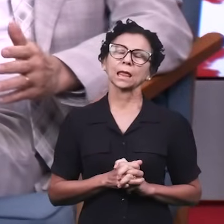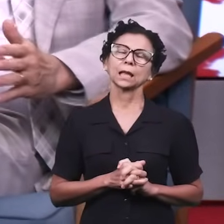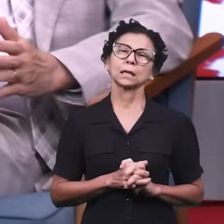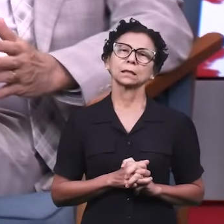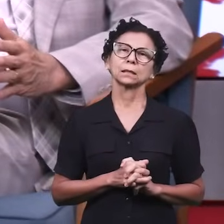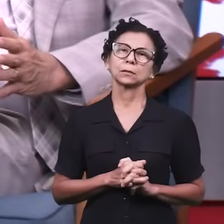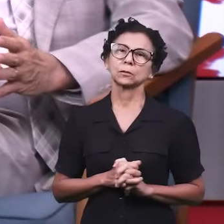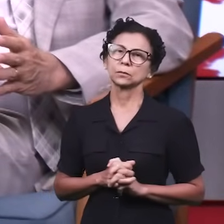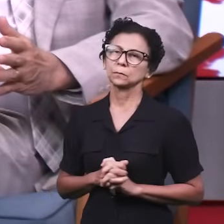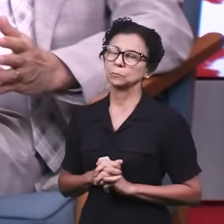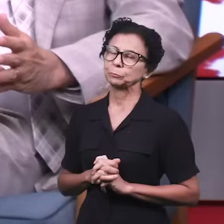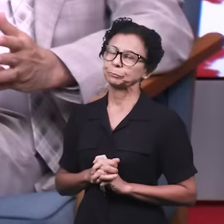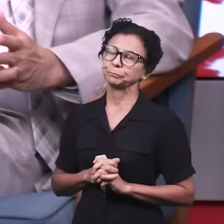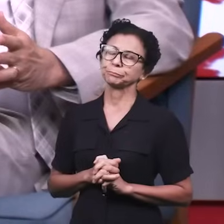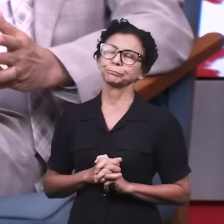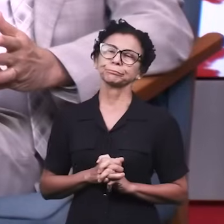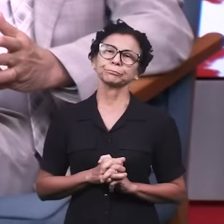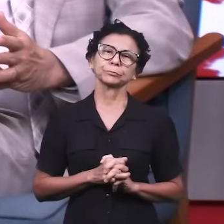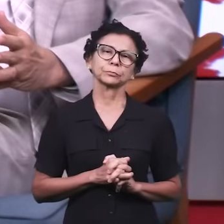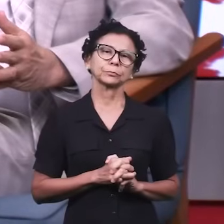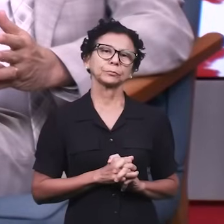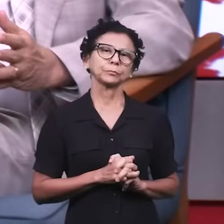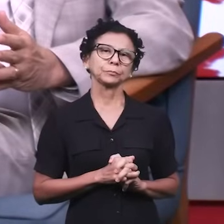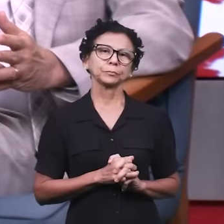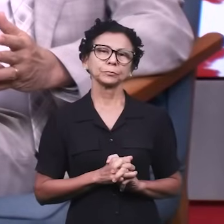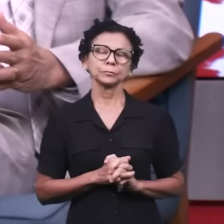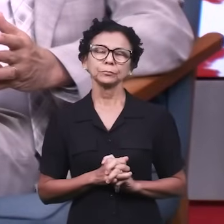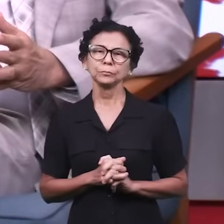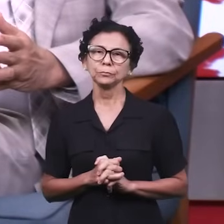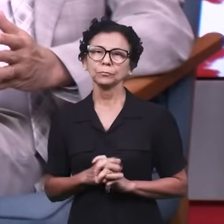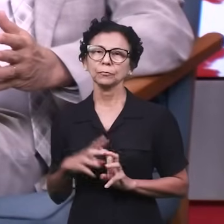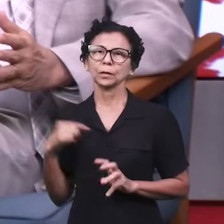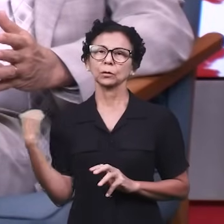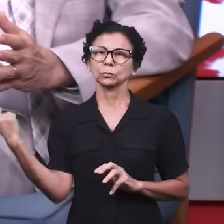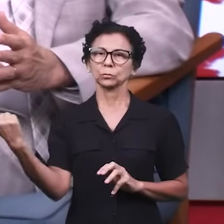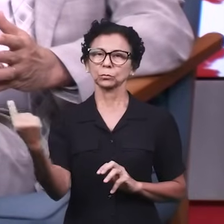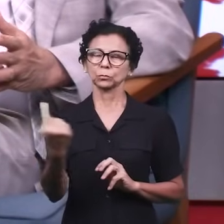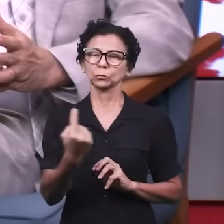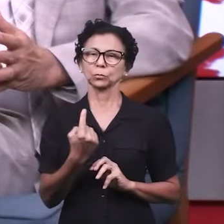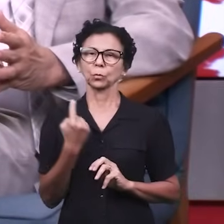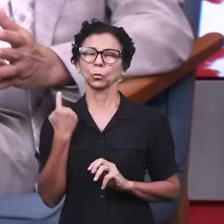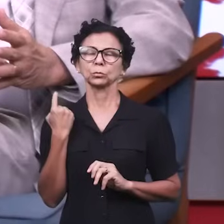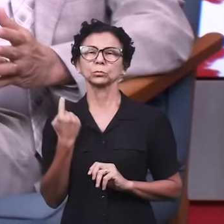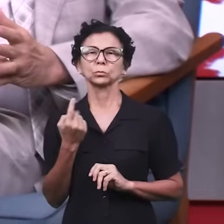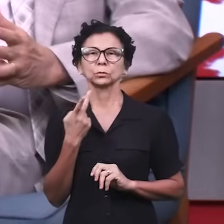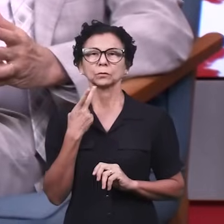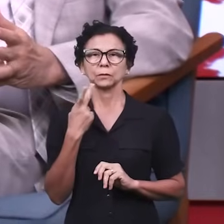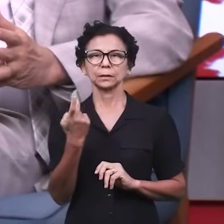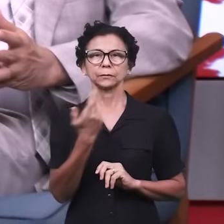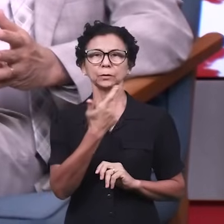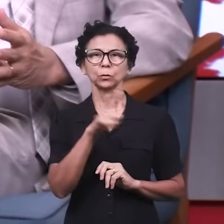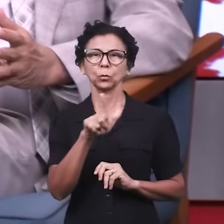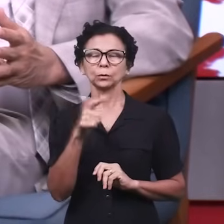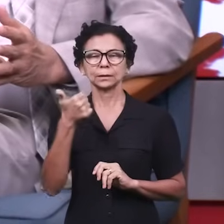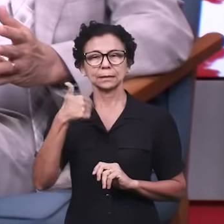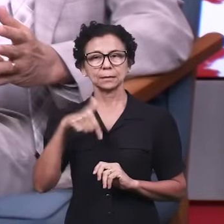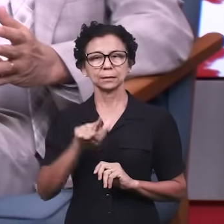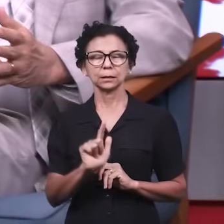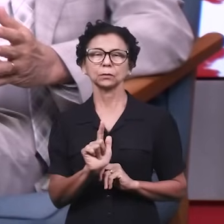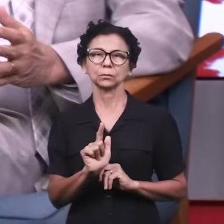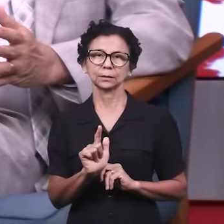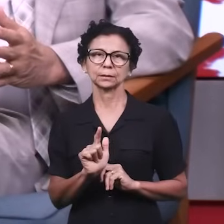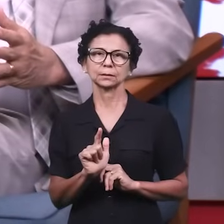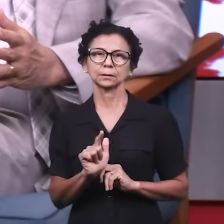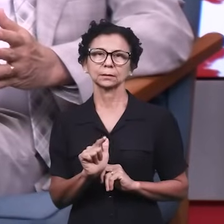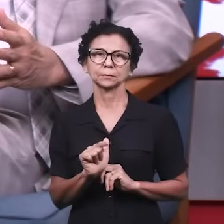e todos falavam noutras línguas, conforme o Espírito Santo concedia, né?